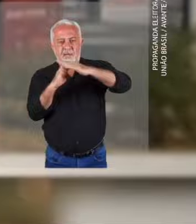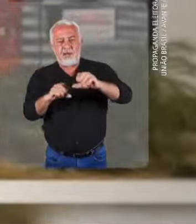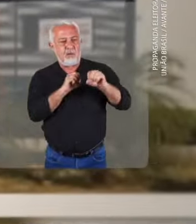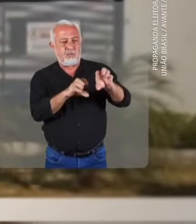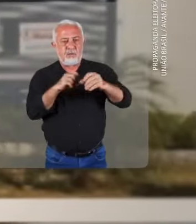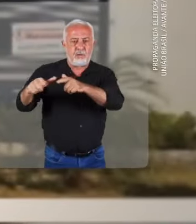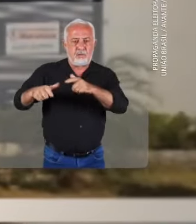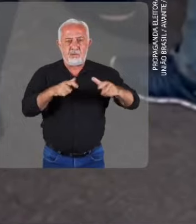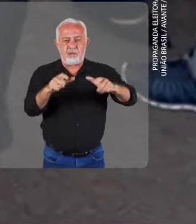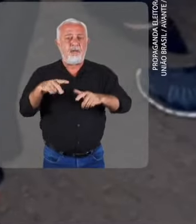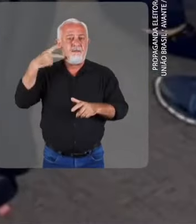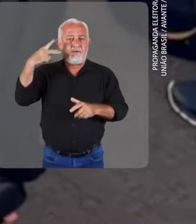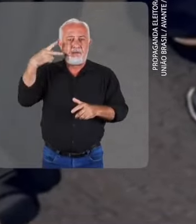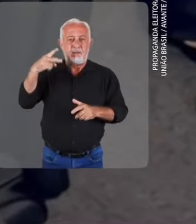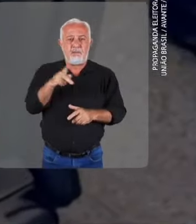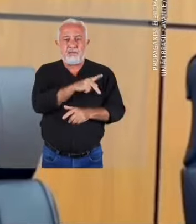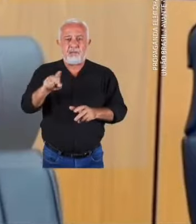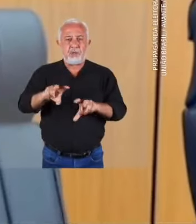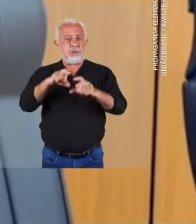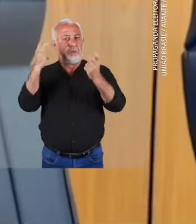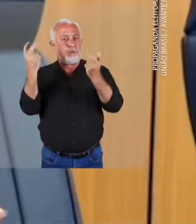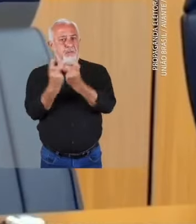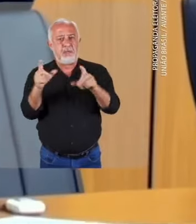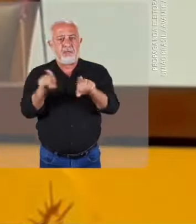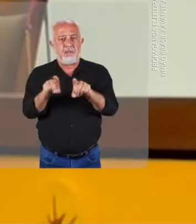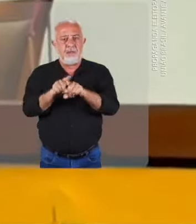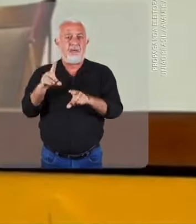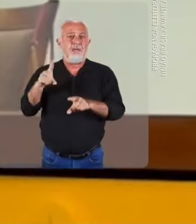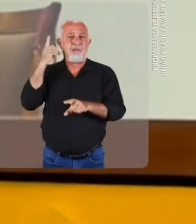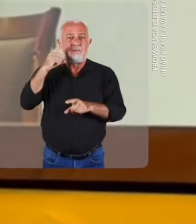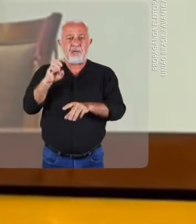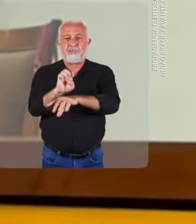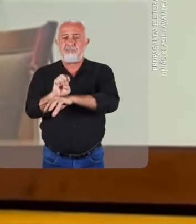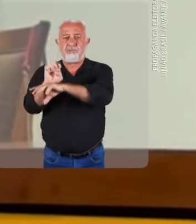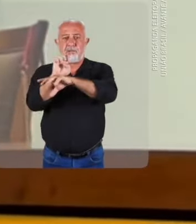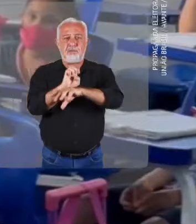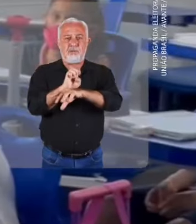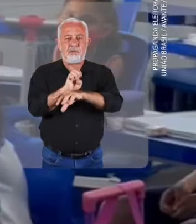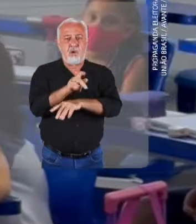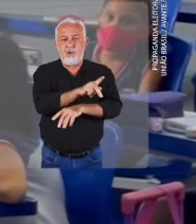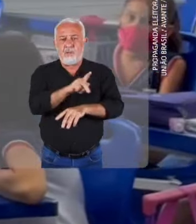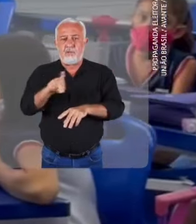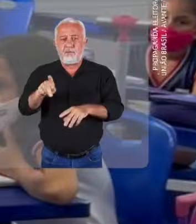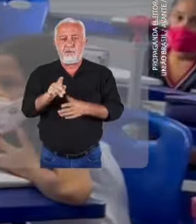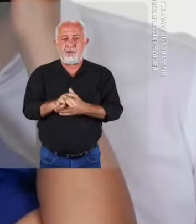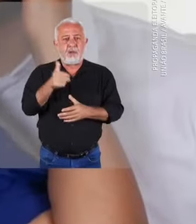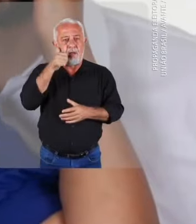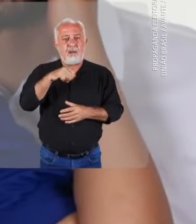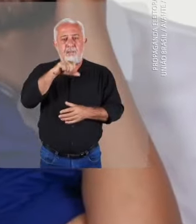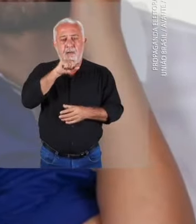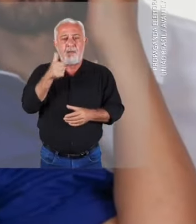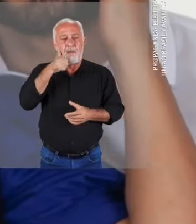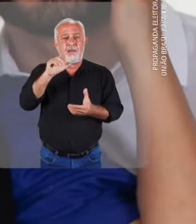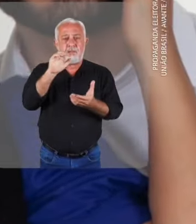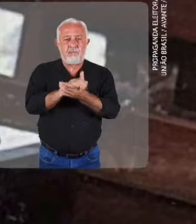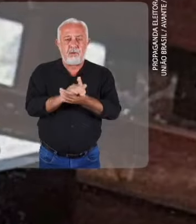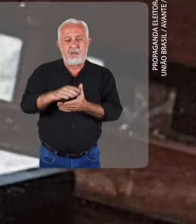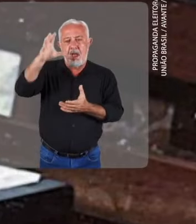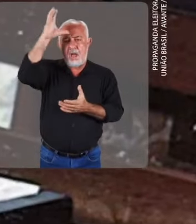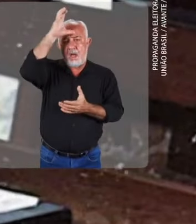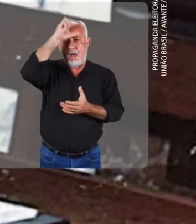do ramo da educação, vereadora, presidente da Câmara e deputada estadual. Uma professora, mãe,